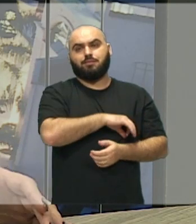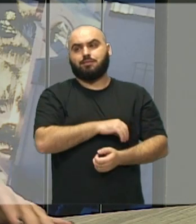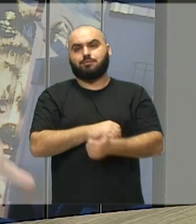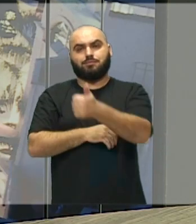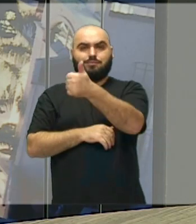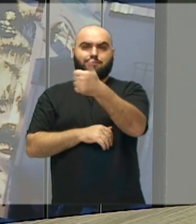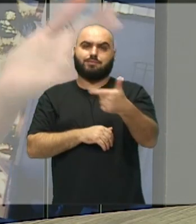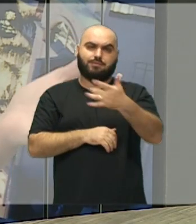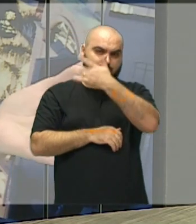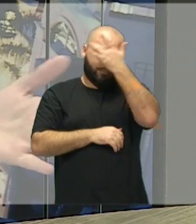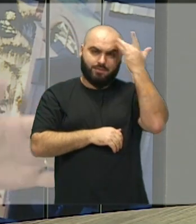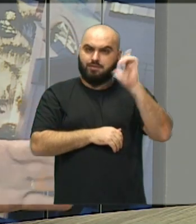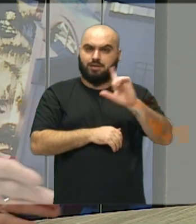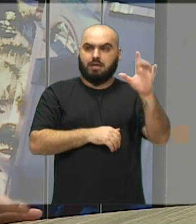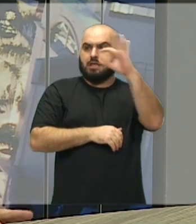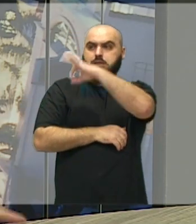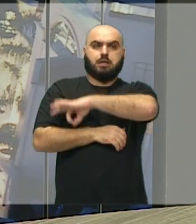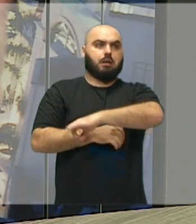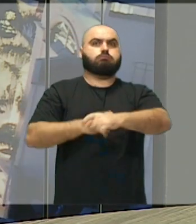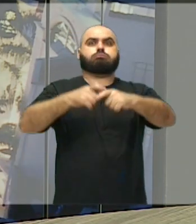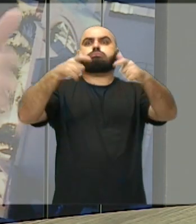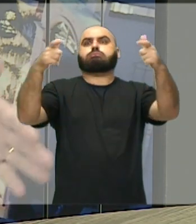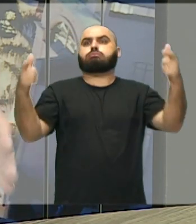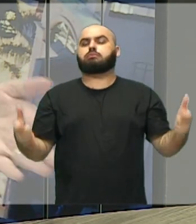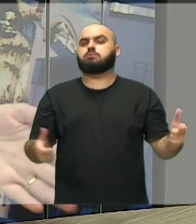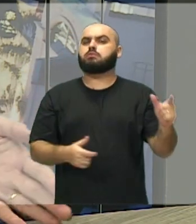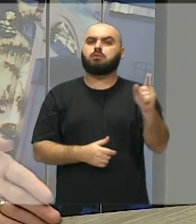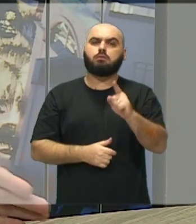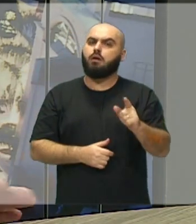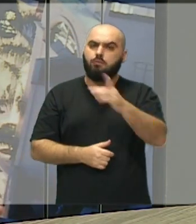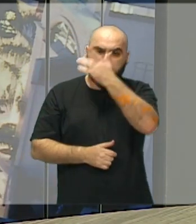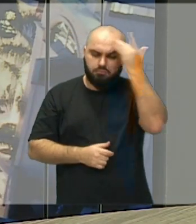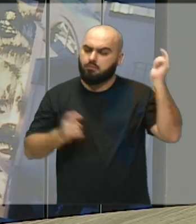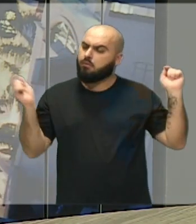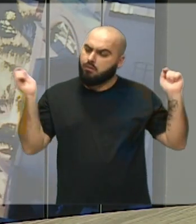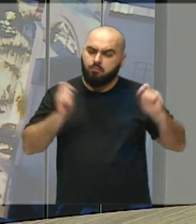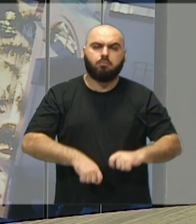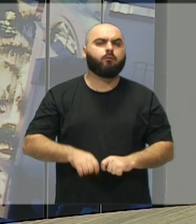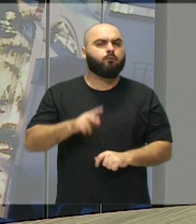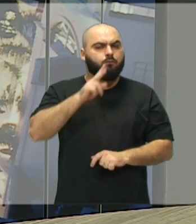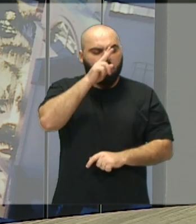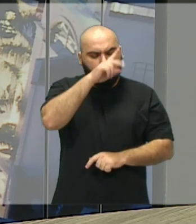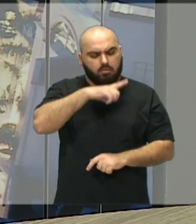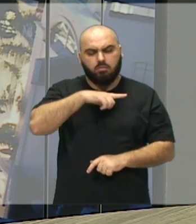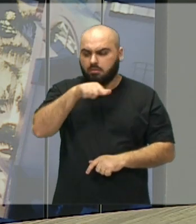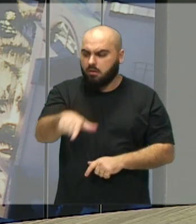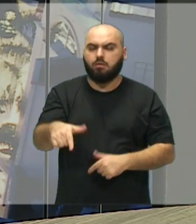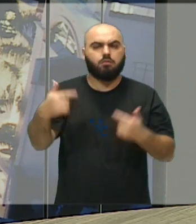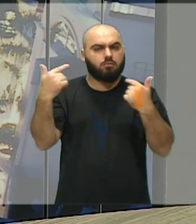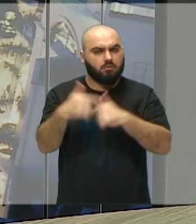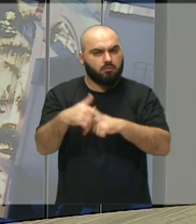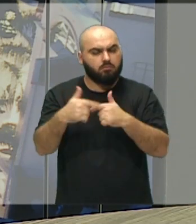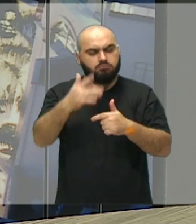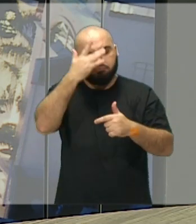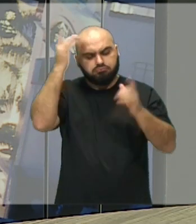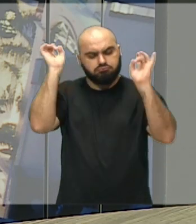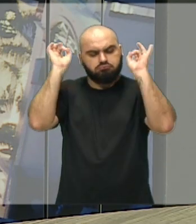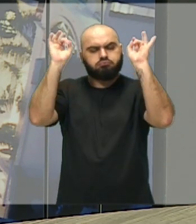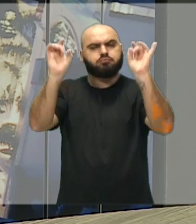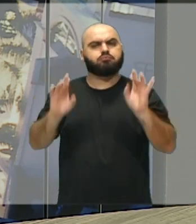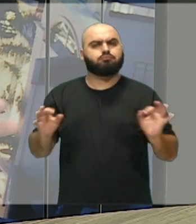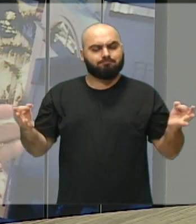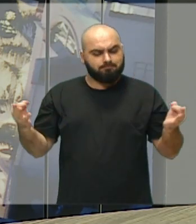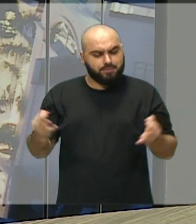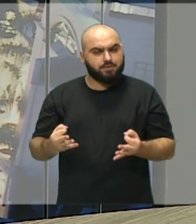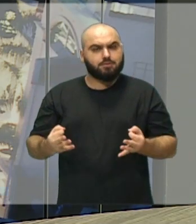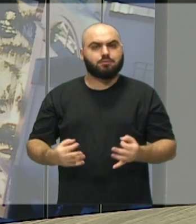E não é porque são super salários, né? São pessoas muito capacitadas que estão ali, né? São pessoas bem especializadas